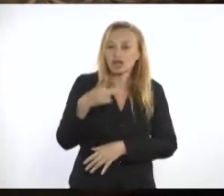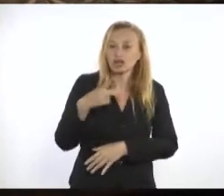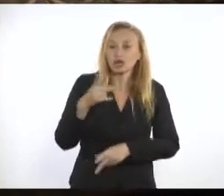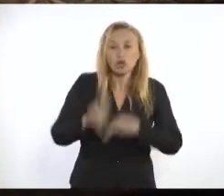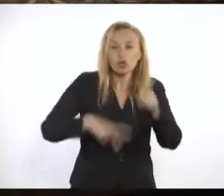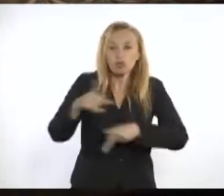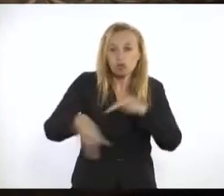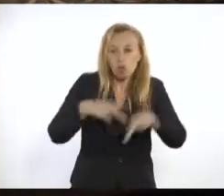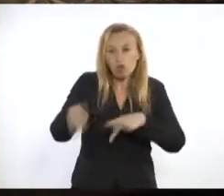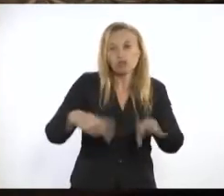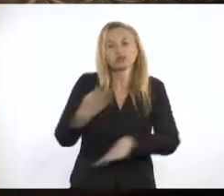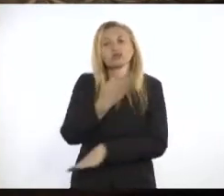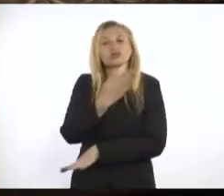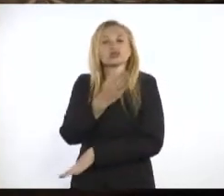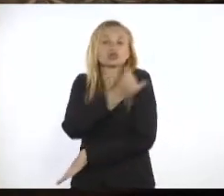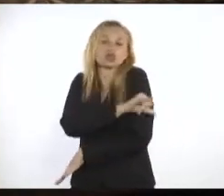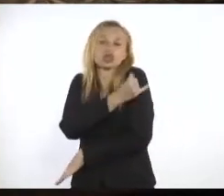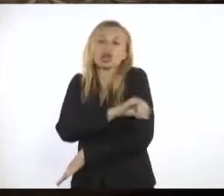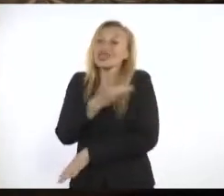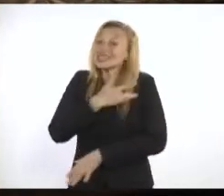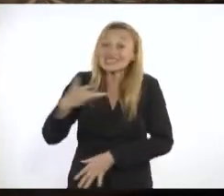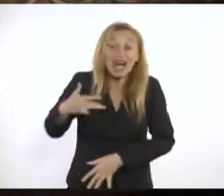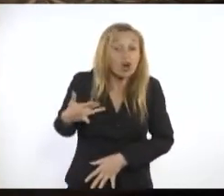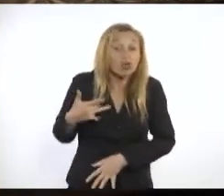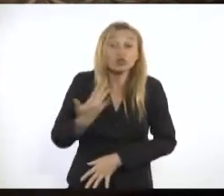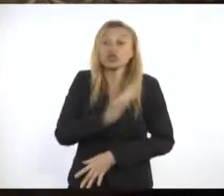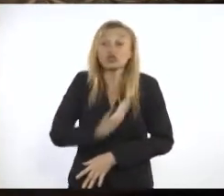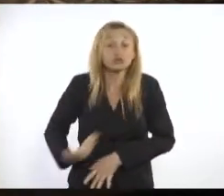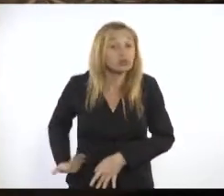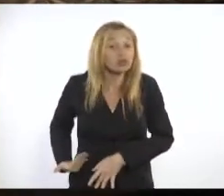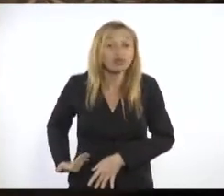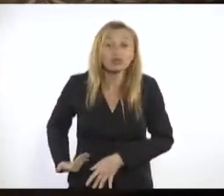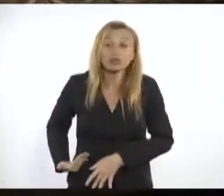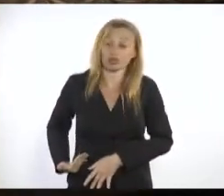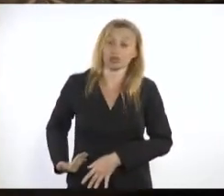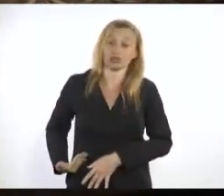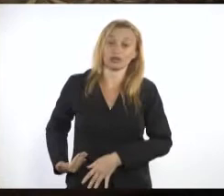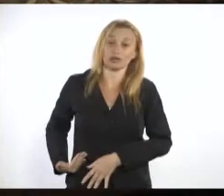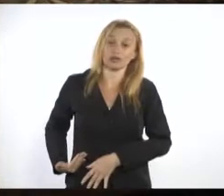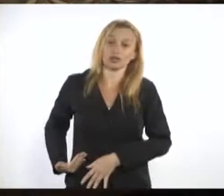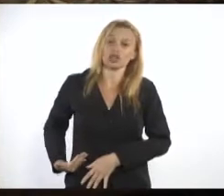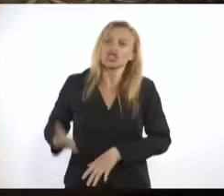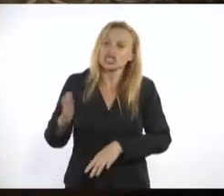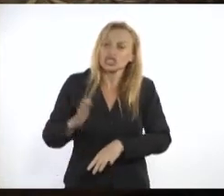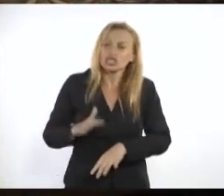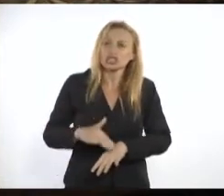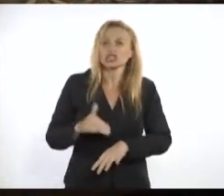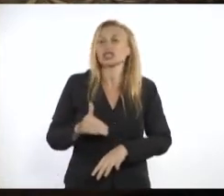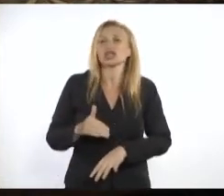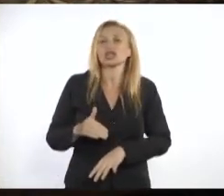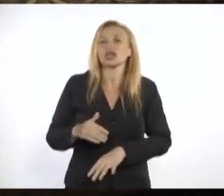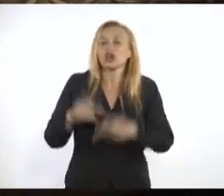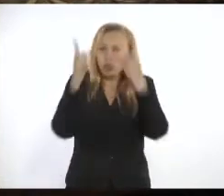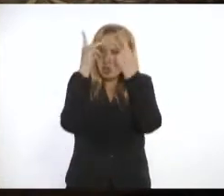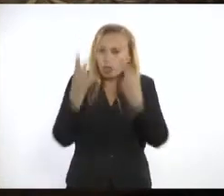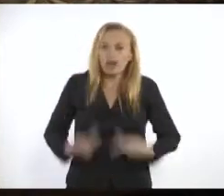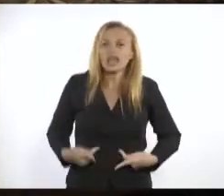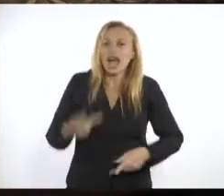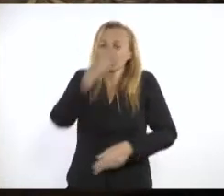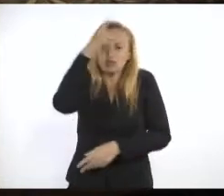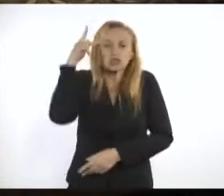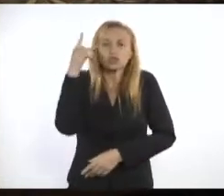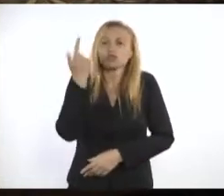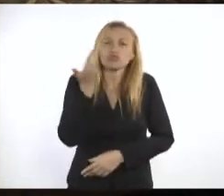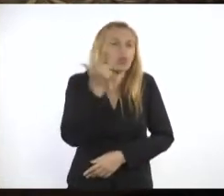de saúde pública, num problema de dignidade humana, porque as pessoas não vivem sem água.